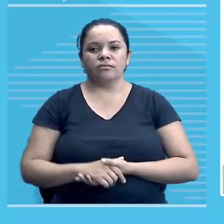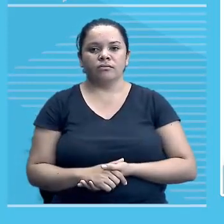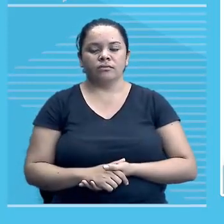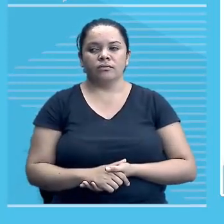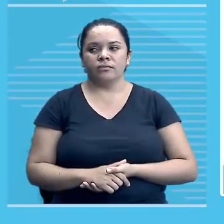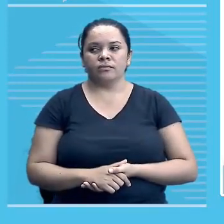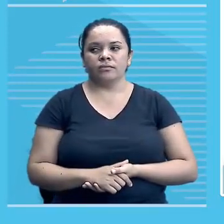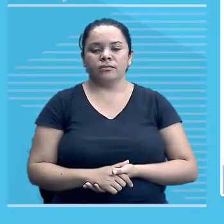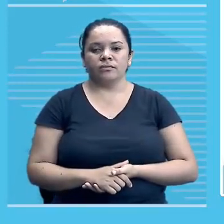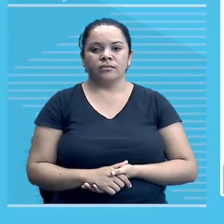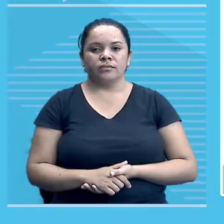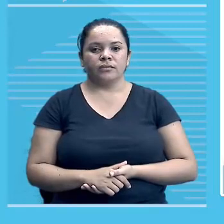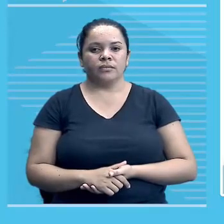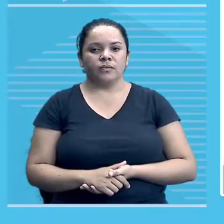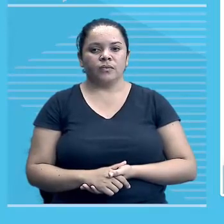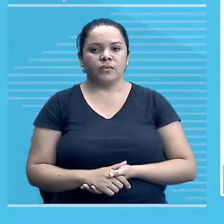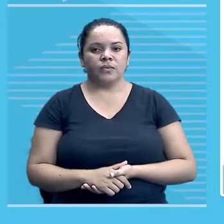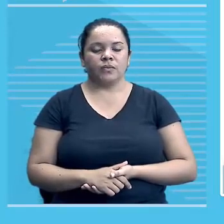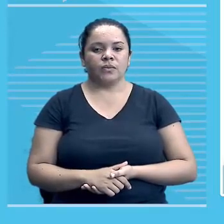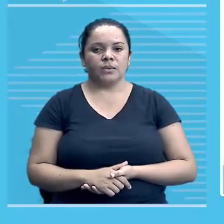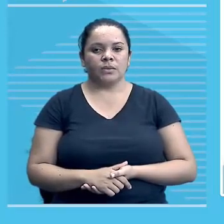c igual a zero.